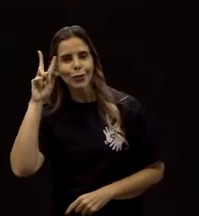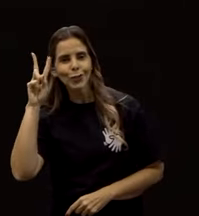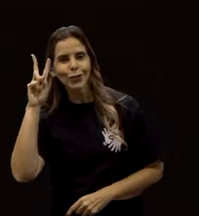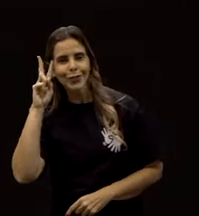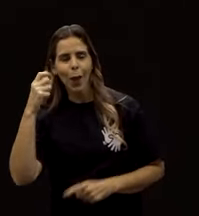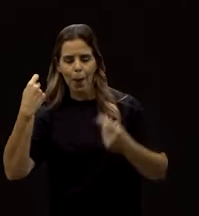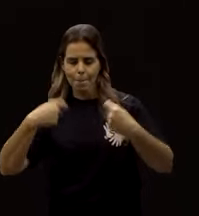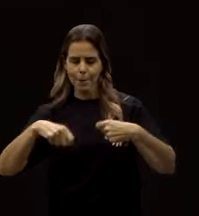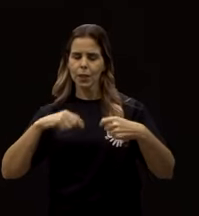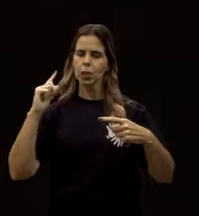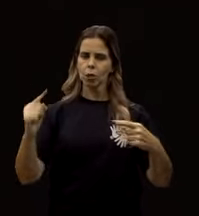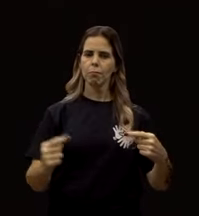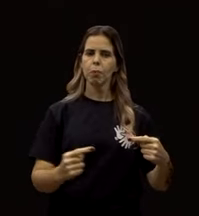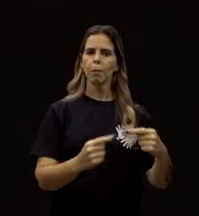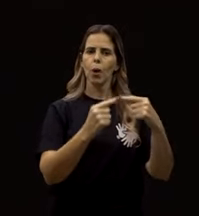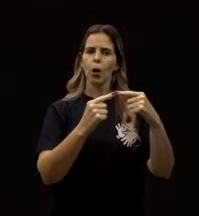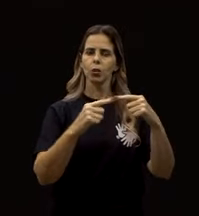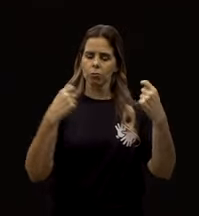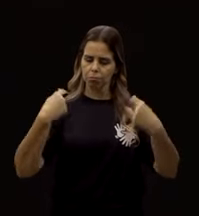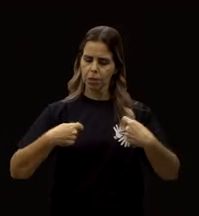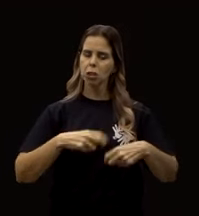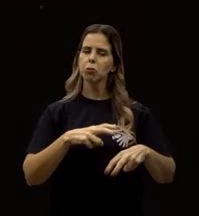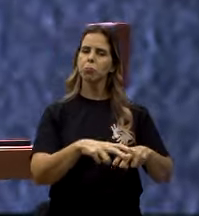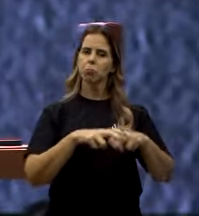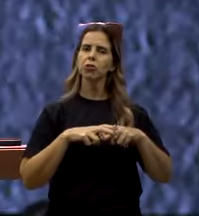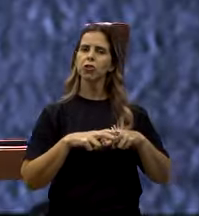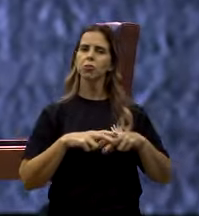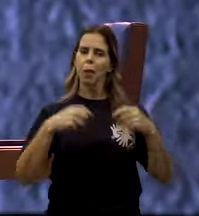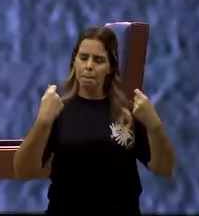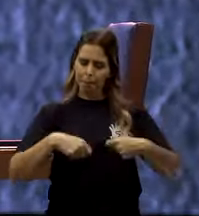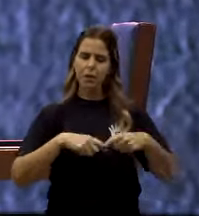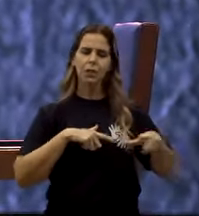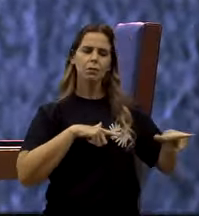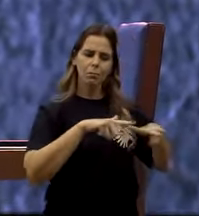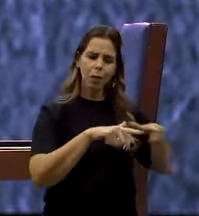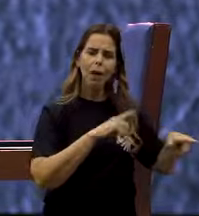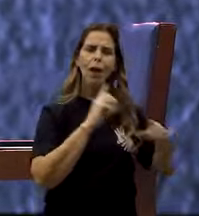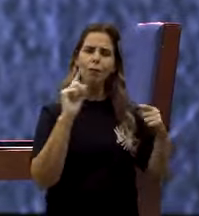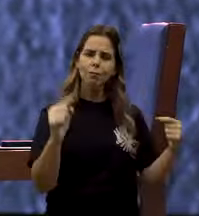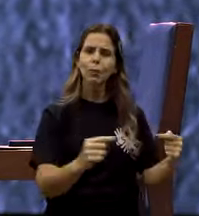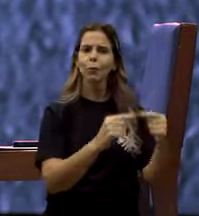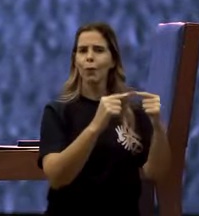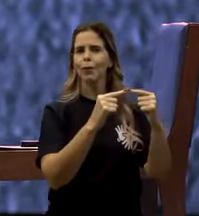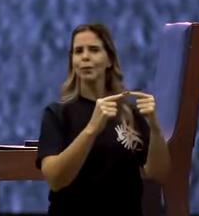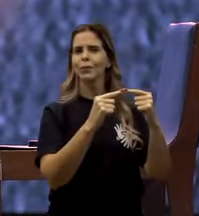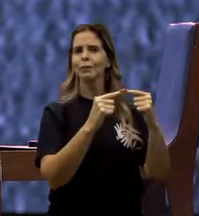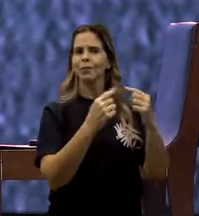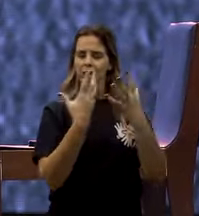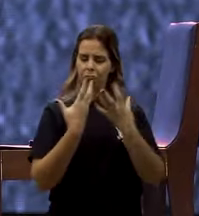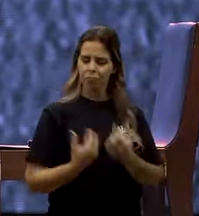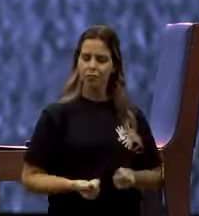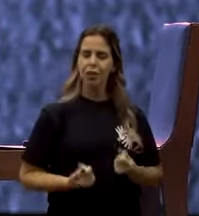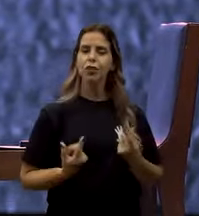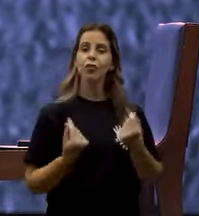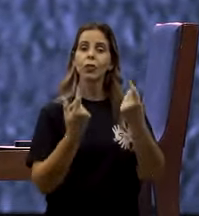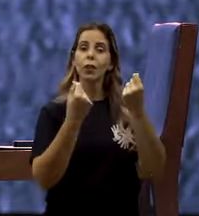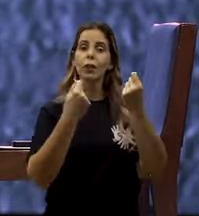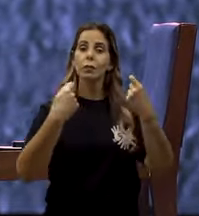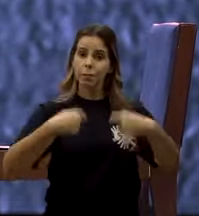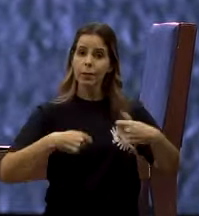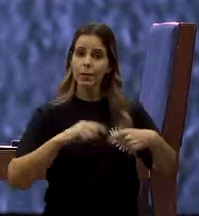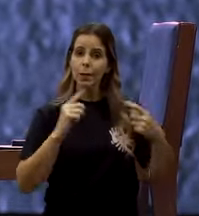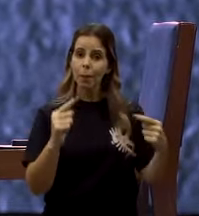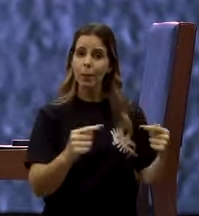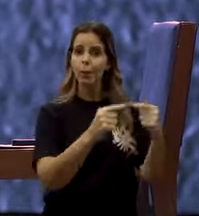propósito terça-feira com propósito Ei você precisa trabalhar de propósito Por que você tá ganhando dinheiro tem que ter propósito nisso